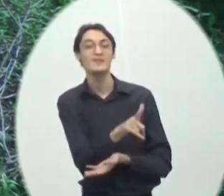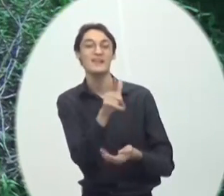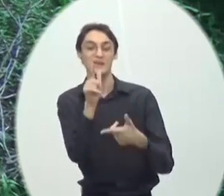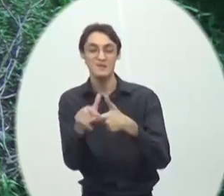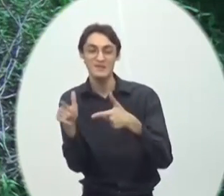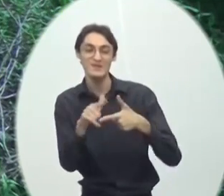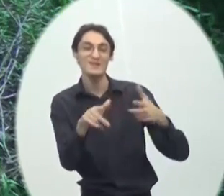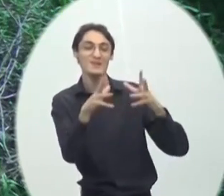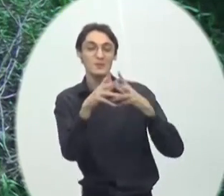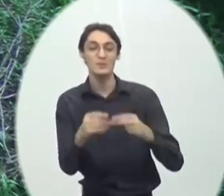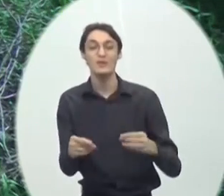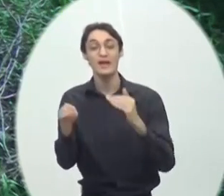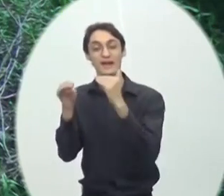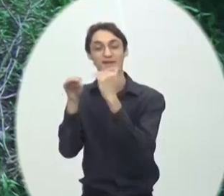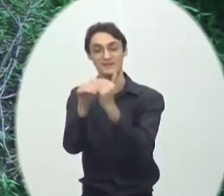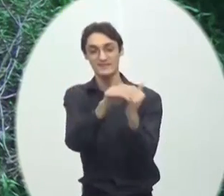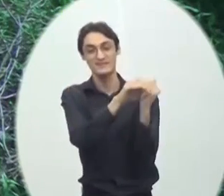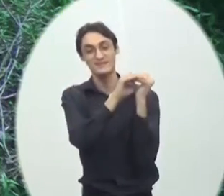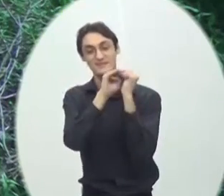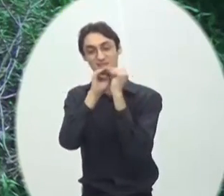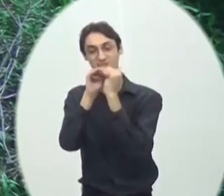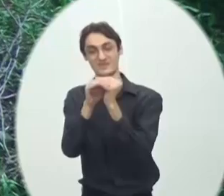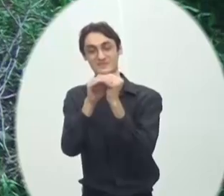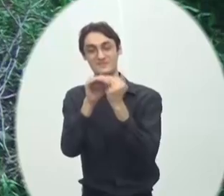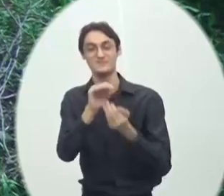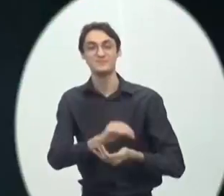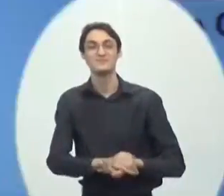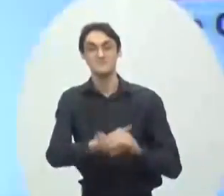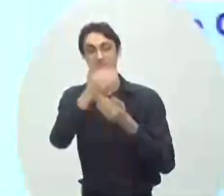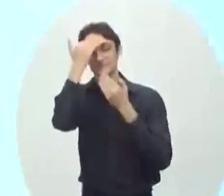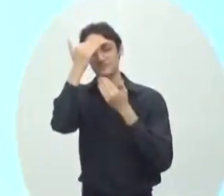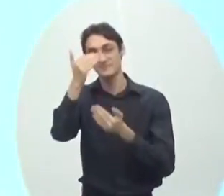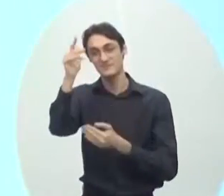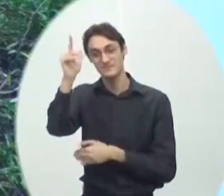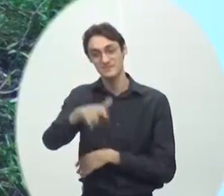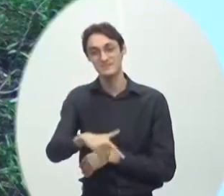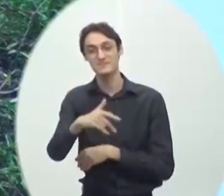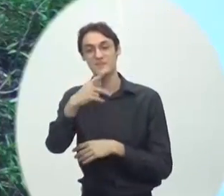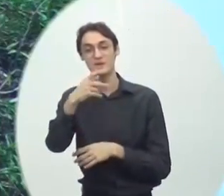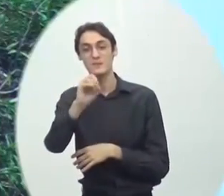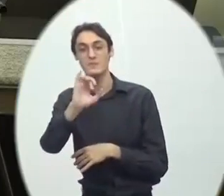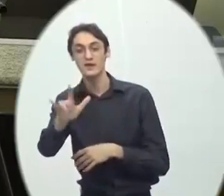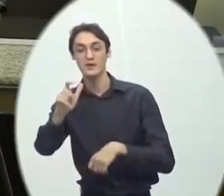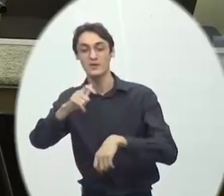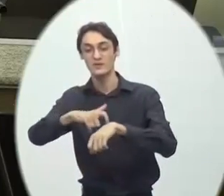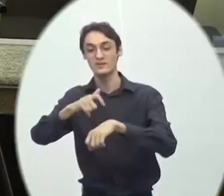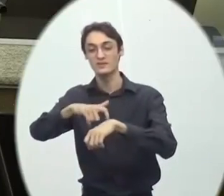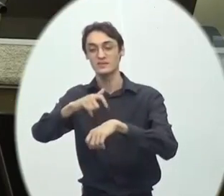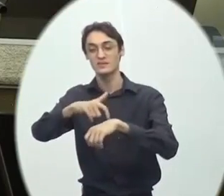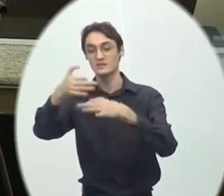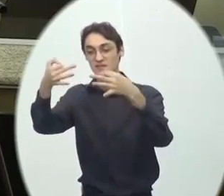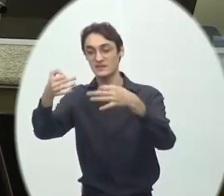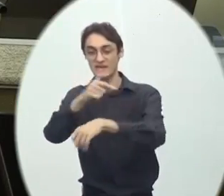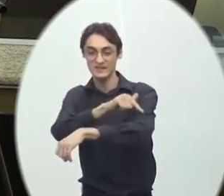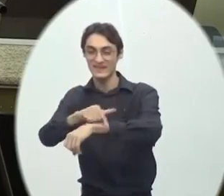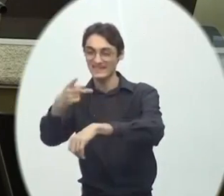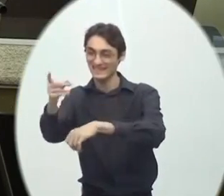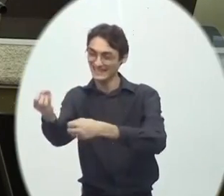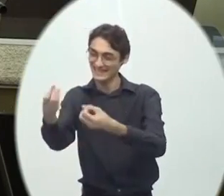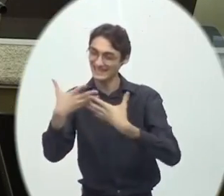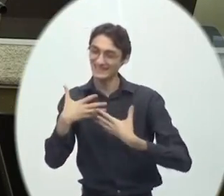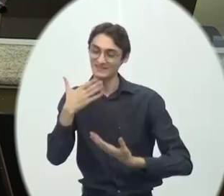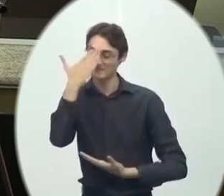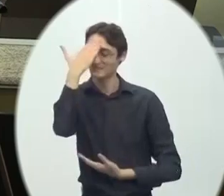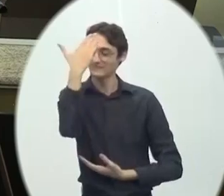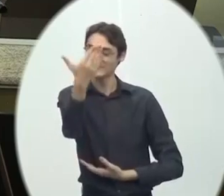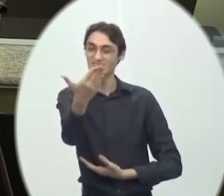existe harmonia entre poderes. Tá bom, senhor presidente? Obrigado mais uma vez ao vereador Paiol, que muito educadamente cedeu o seu tempo. Muito obrigado,